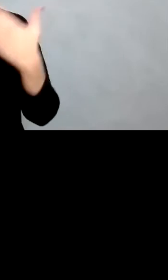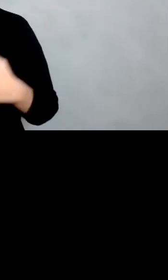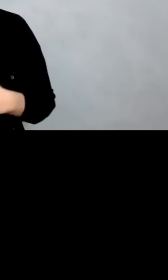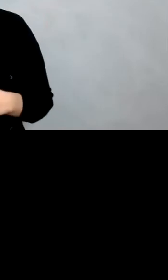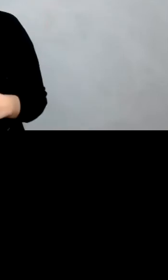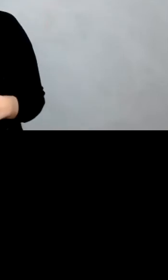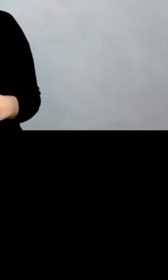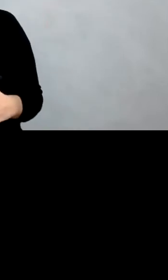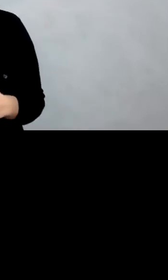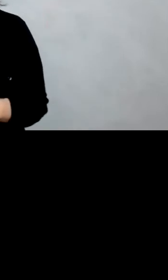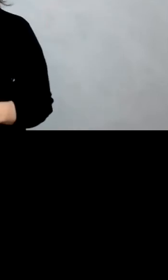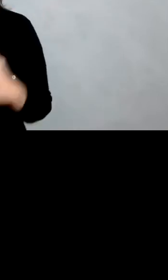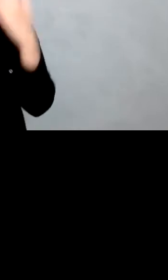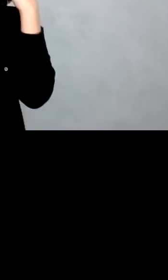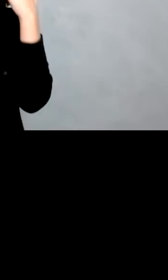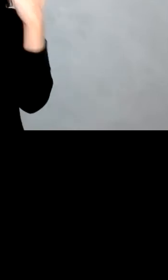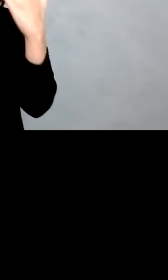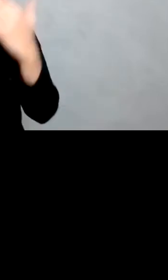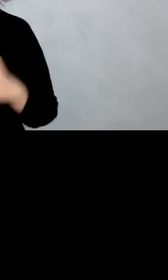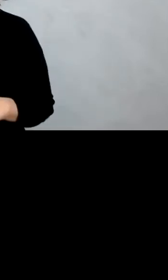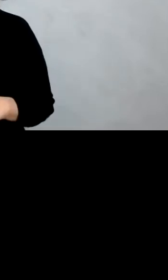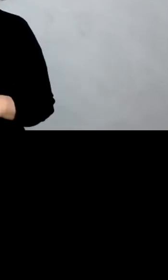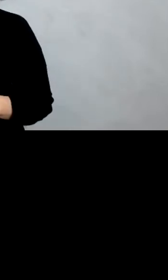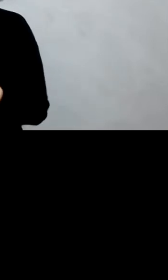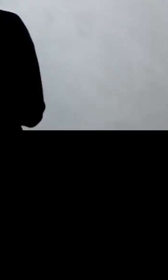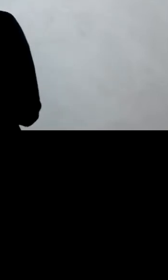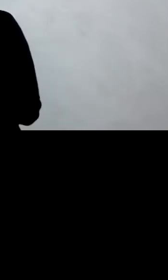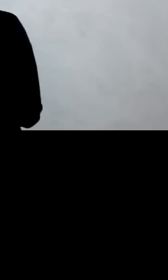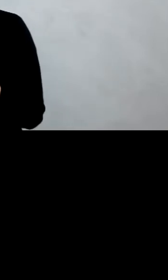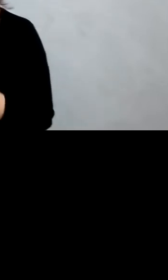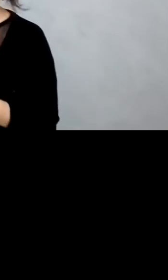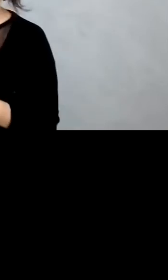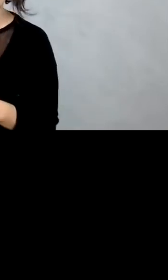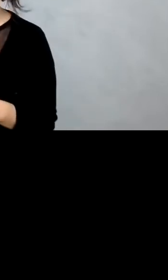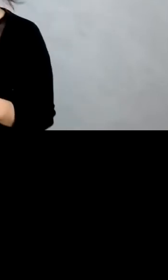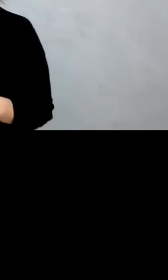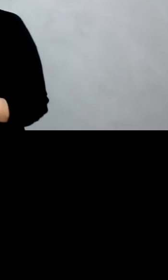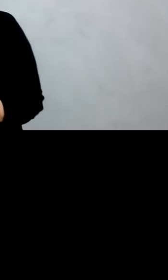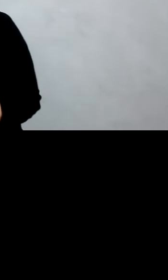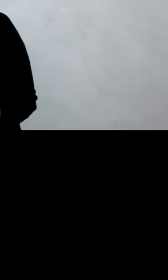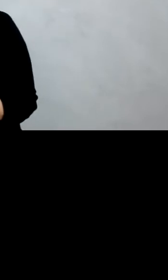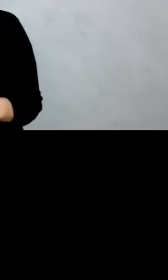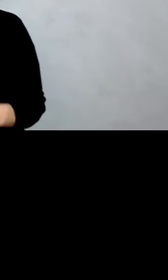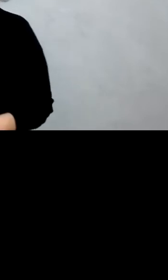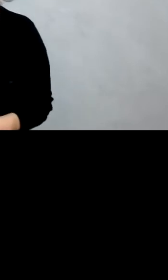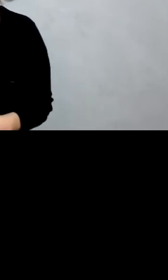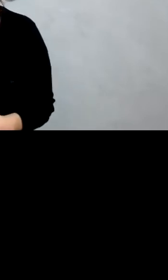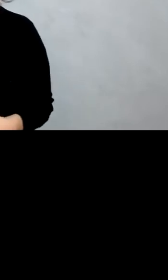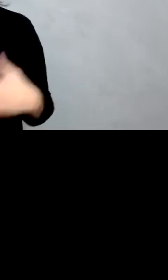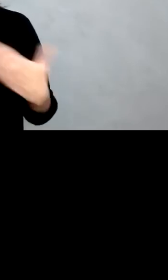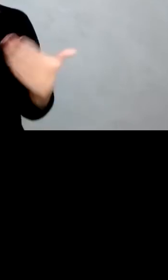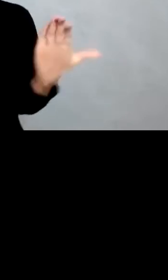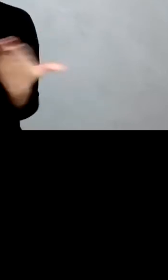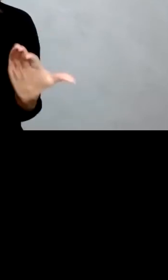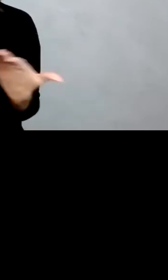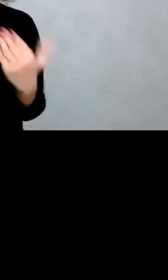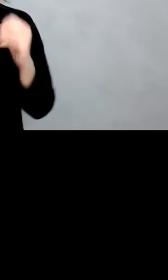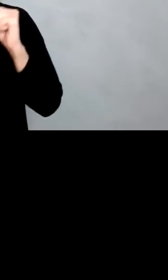mas algumas eu recomendo especialmente, pus 3 aí, para vocês conhecerem. Para terminar, um slide onde